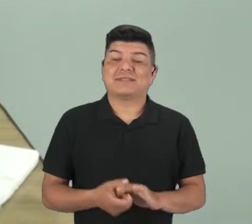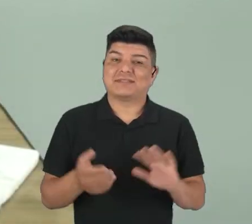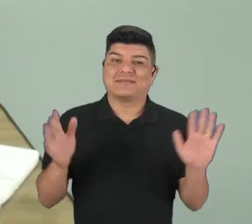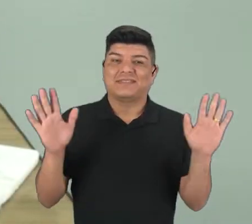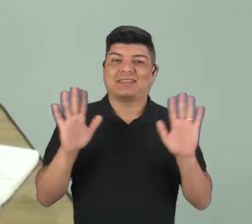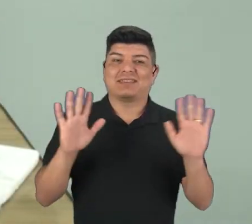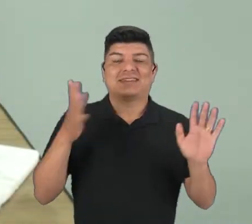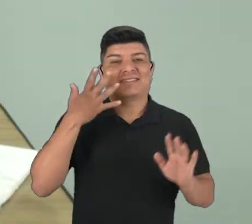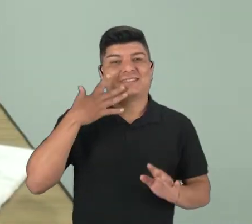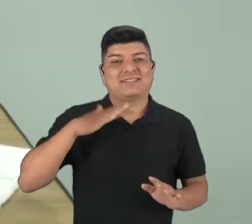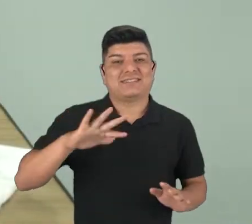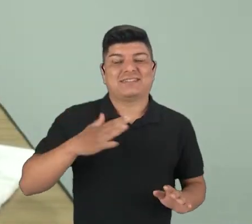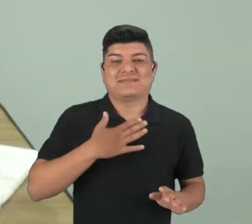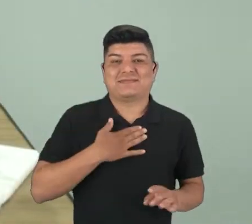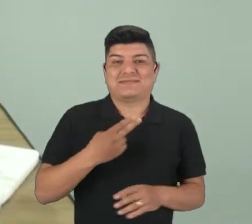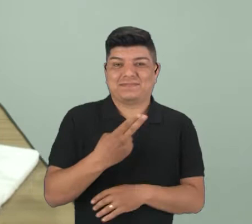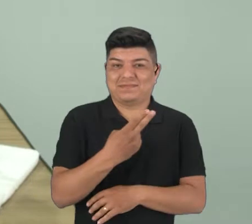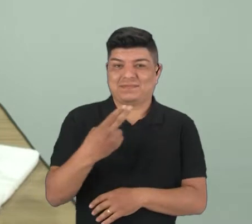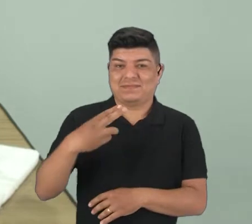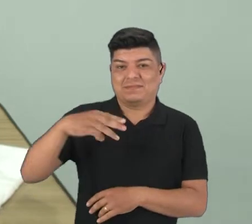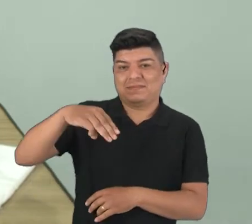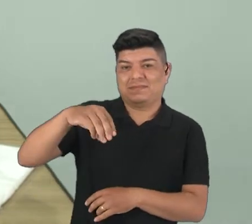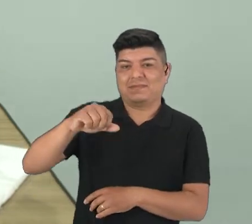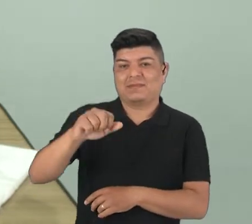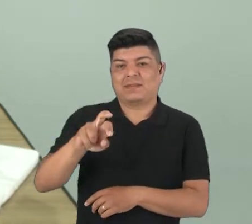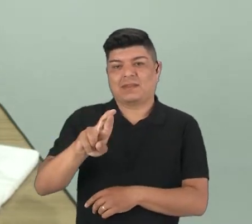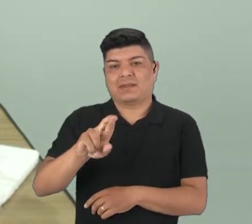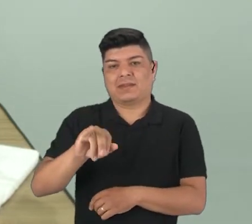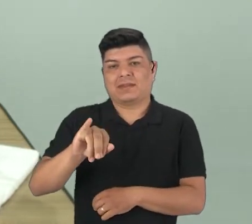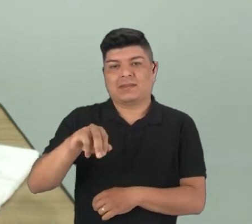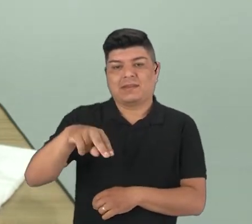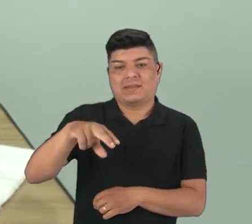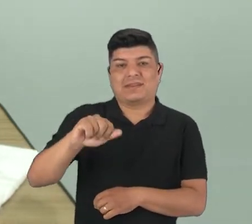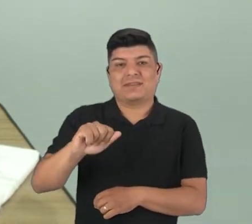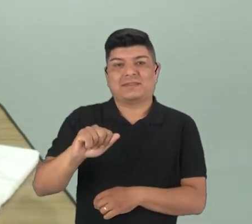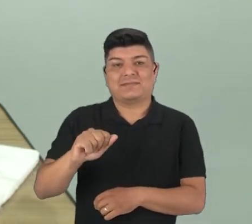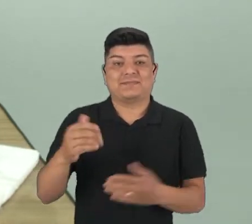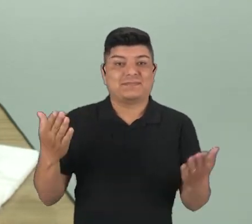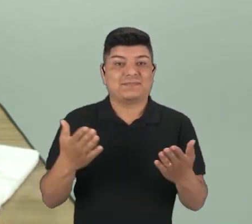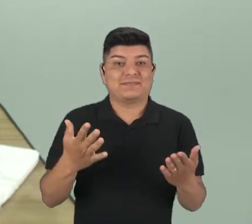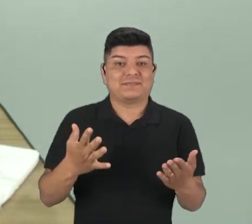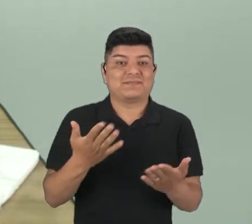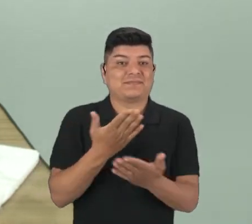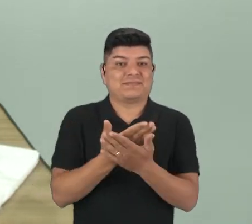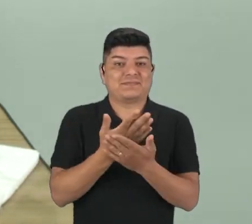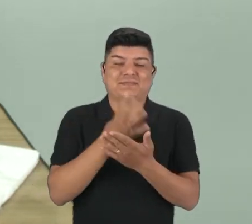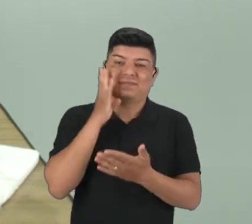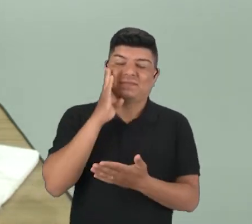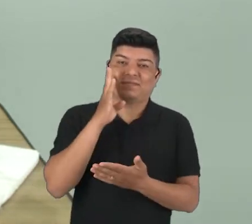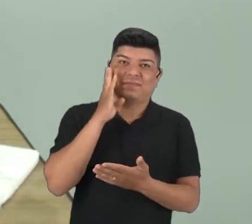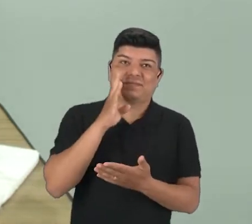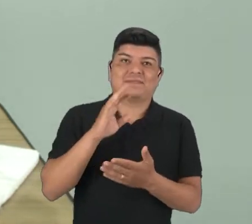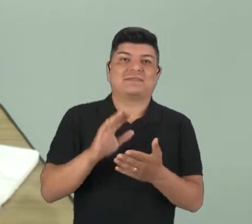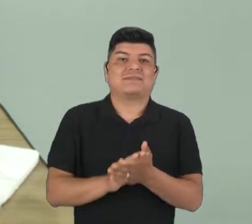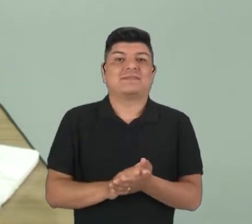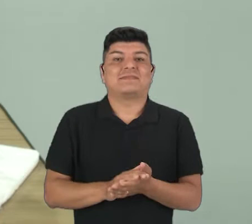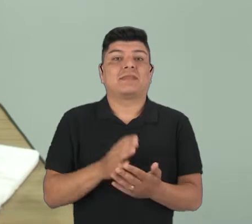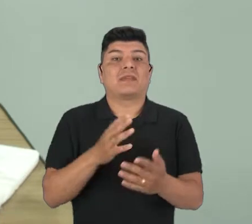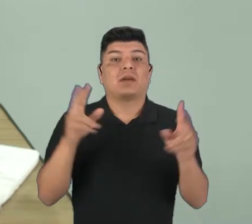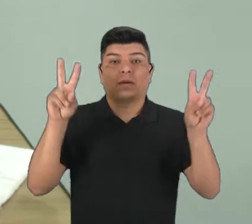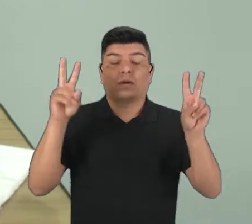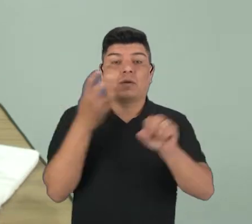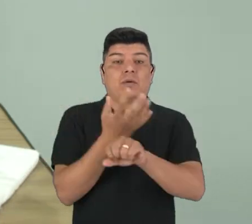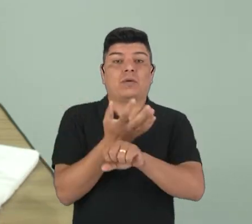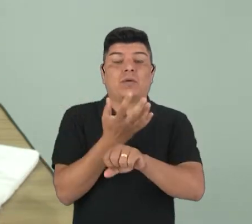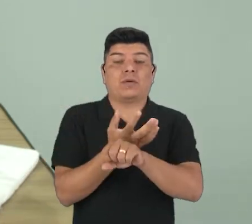Olá, crianças! Eu sou a professora Marina e estamos aqui para uma aula bem legal. Hoje nós vamos estudar ciências e sabe o